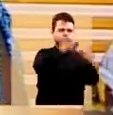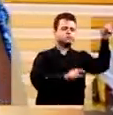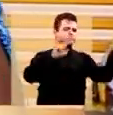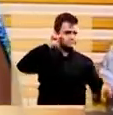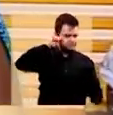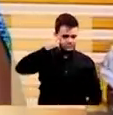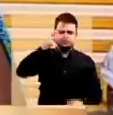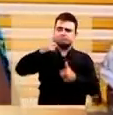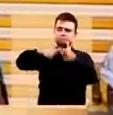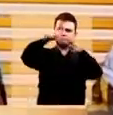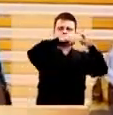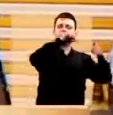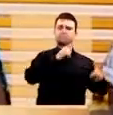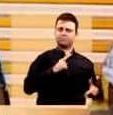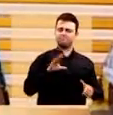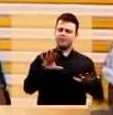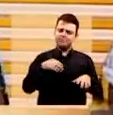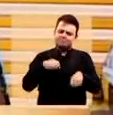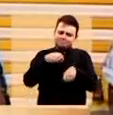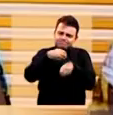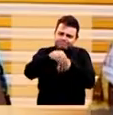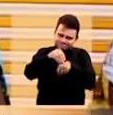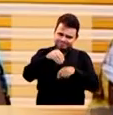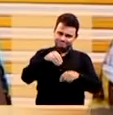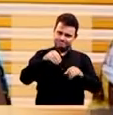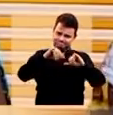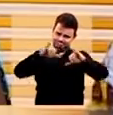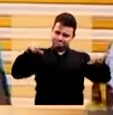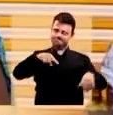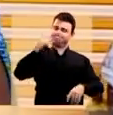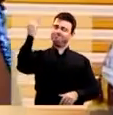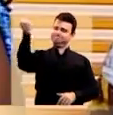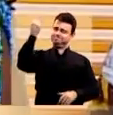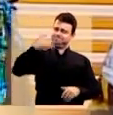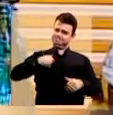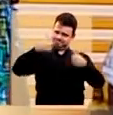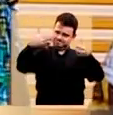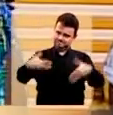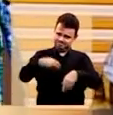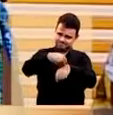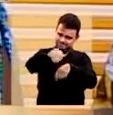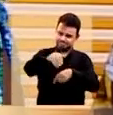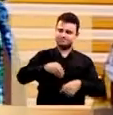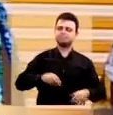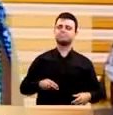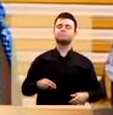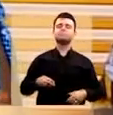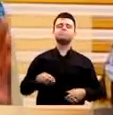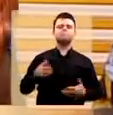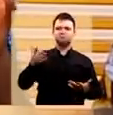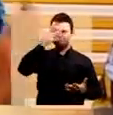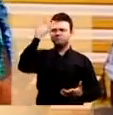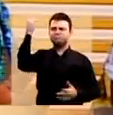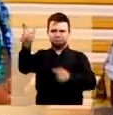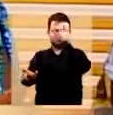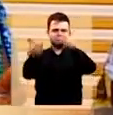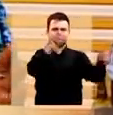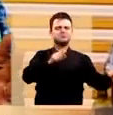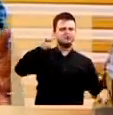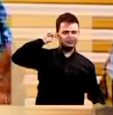da população negra. Mas eu queria só dizer um negócio que é extremamente importante. Pense, uma população que